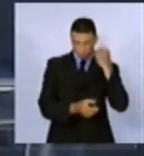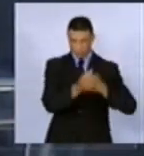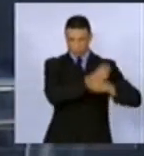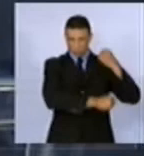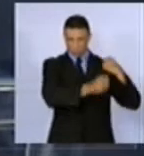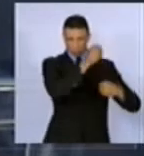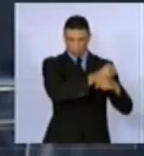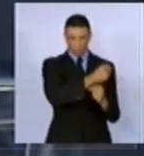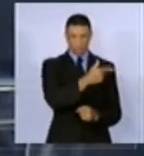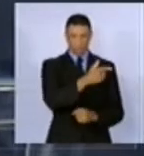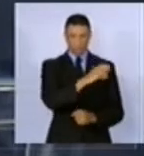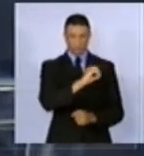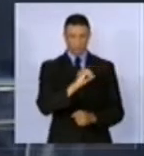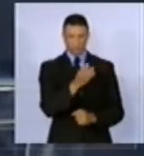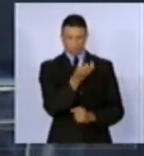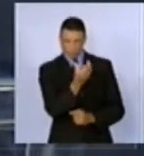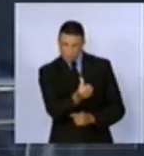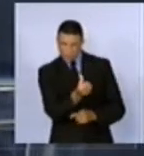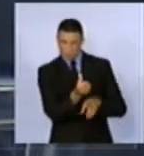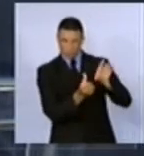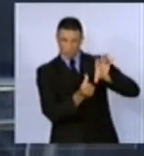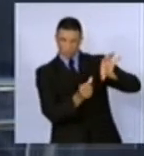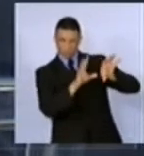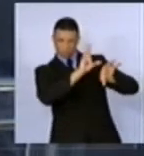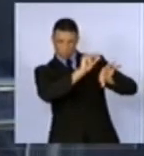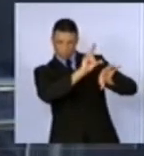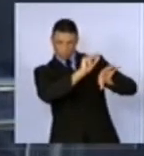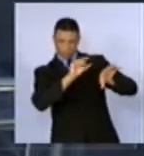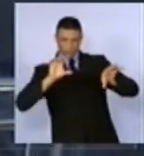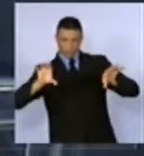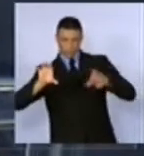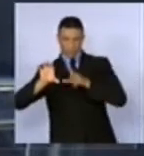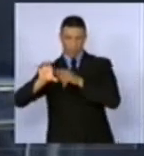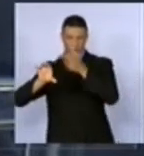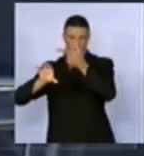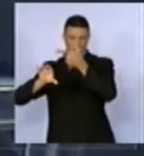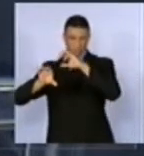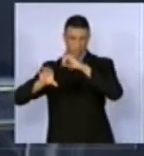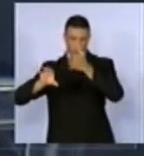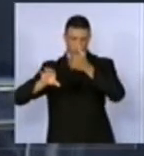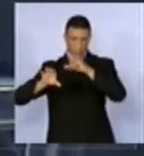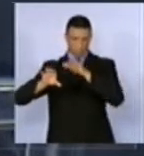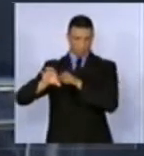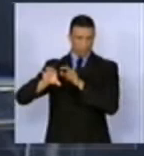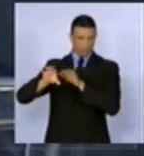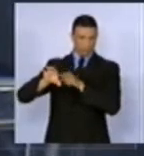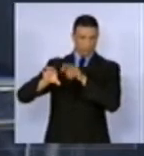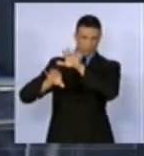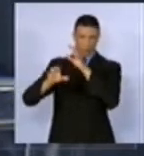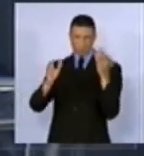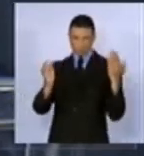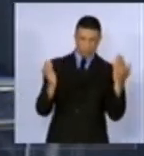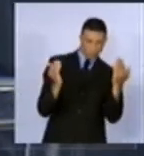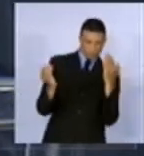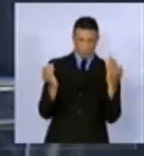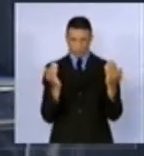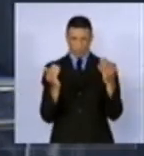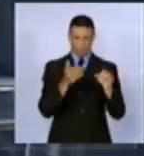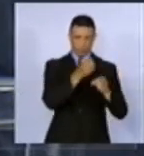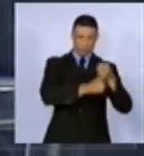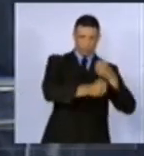2006 em azul as áreas que vinham sendo queimada aqui em 2012 já bem Bem menos né comparando esses